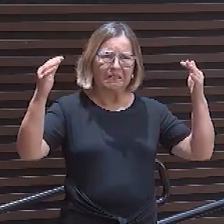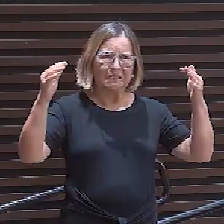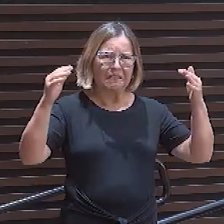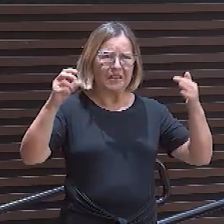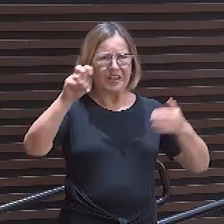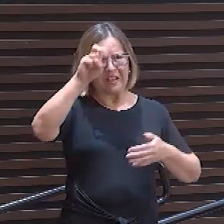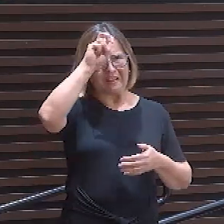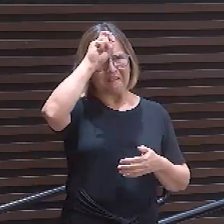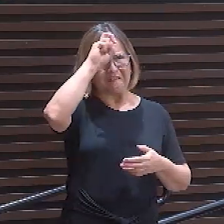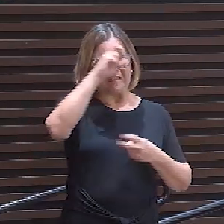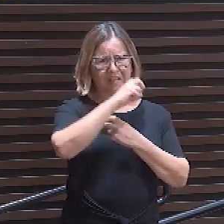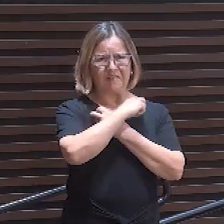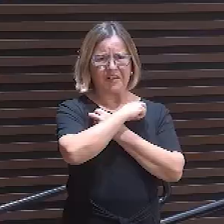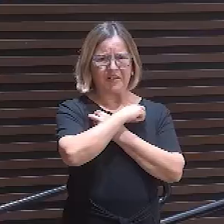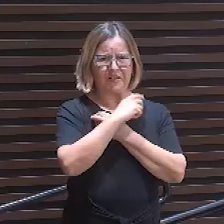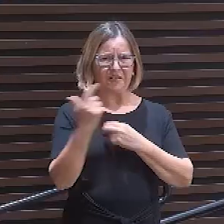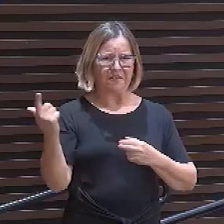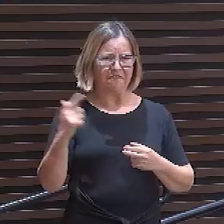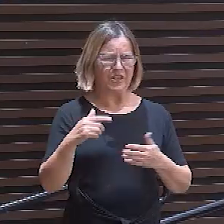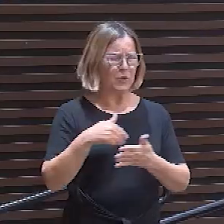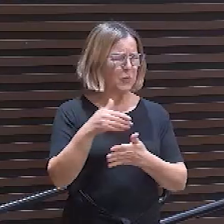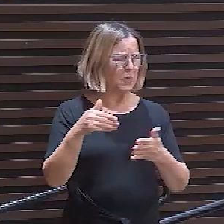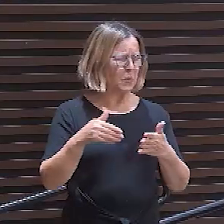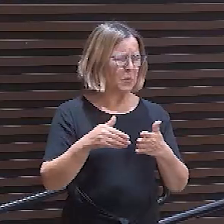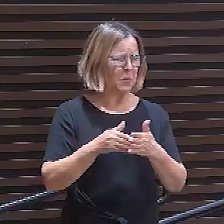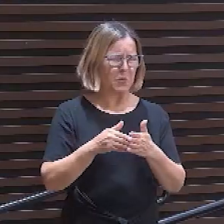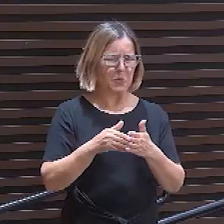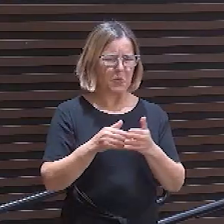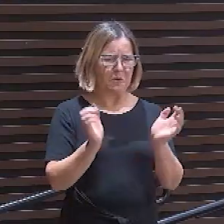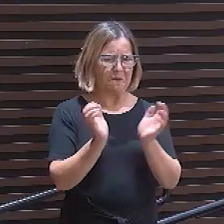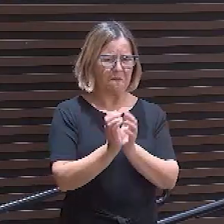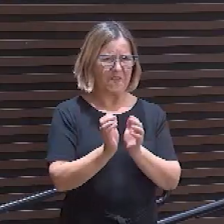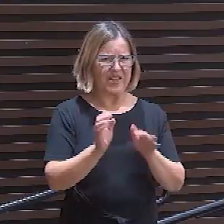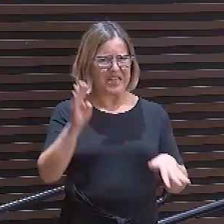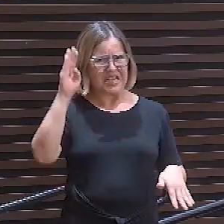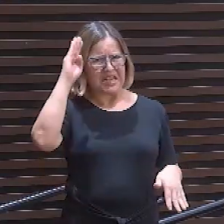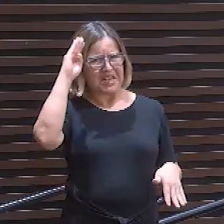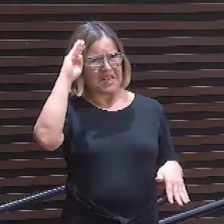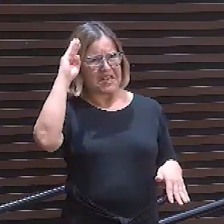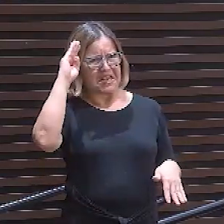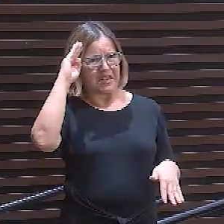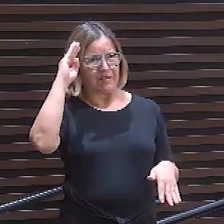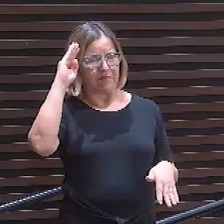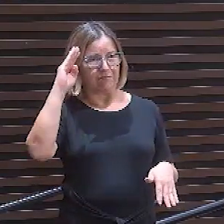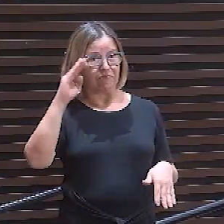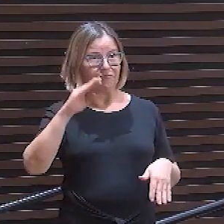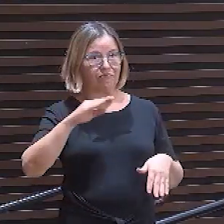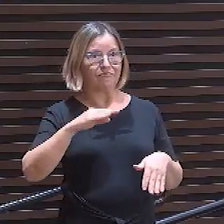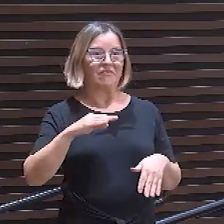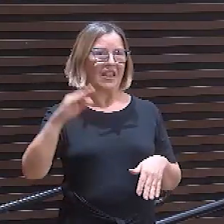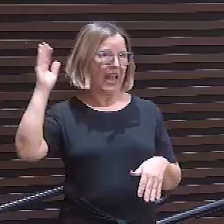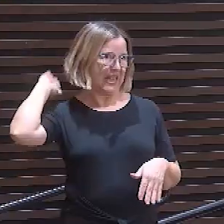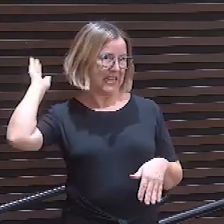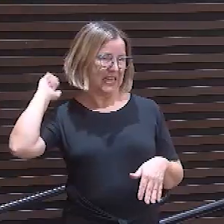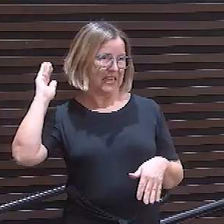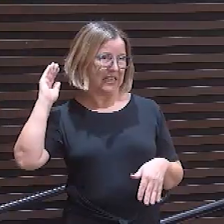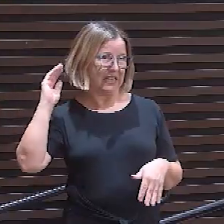exército atrás, arrependido de ter deixado, aqui na frente o Mar Vermelho.